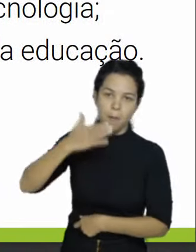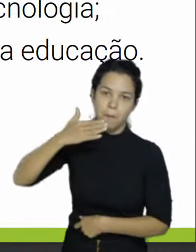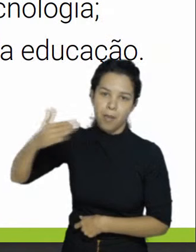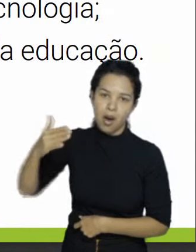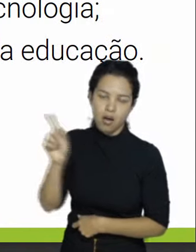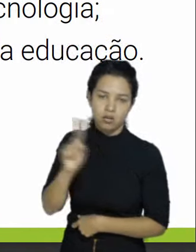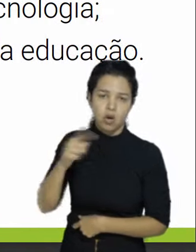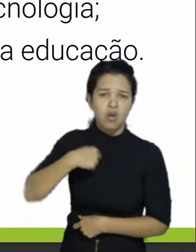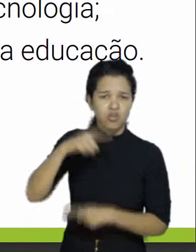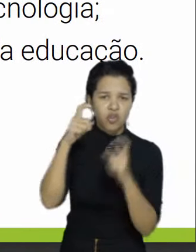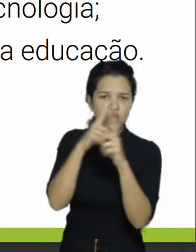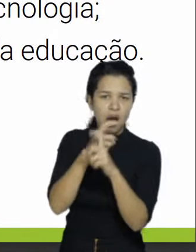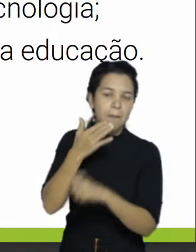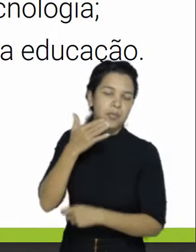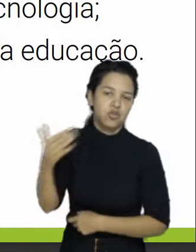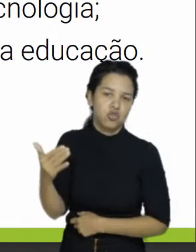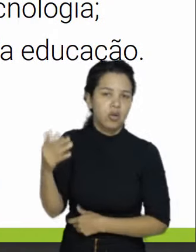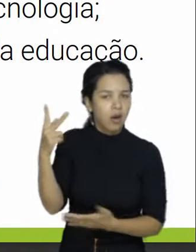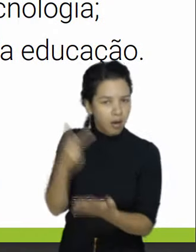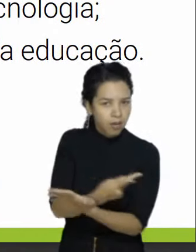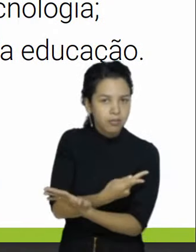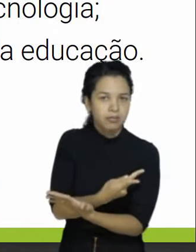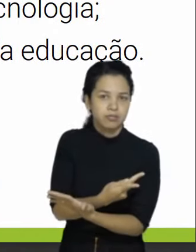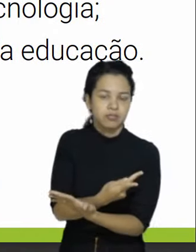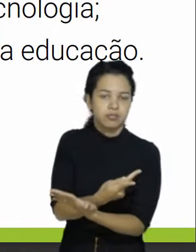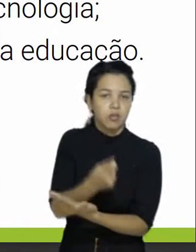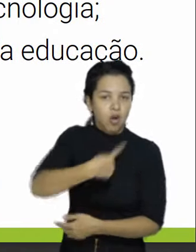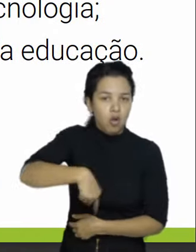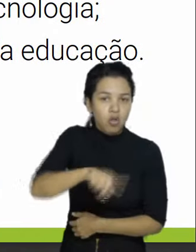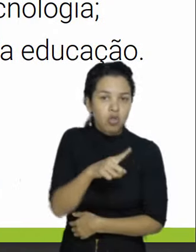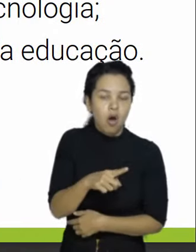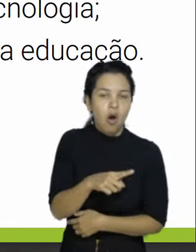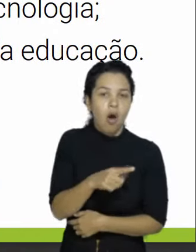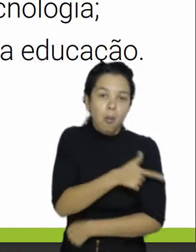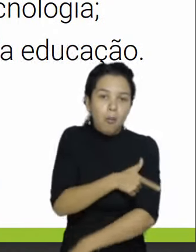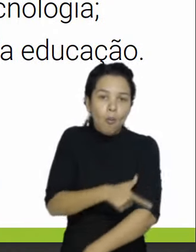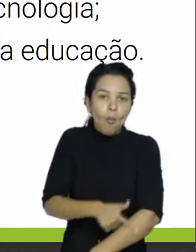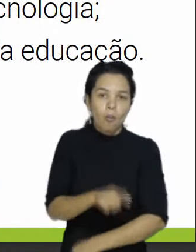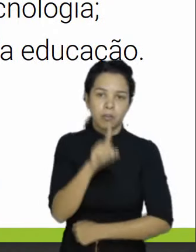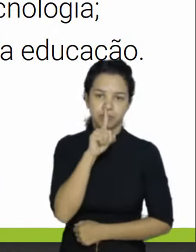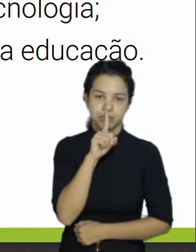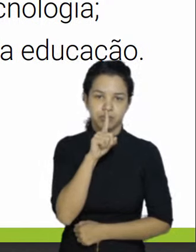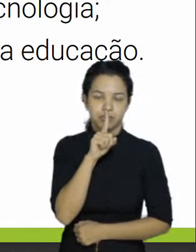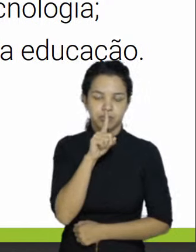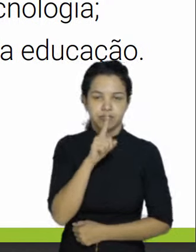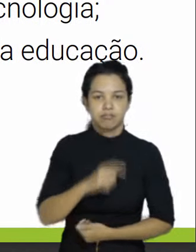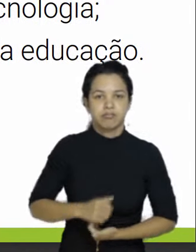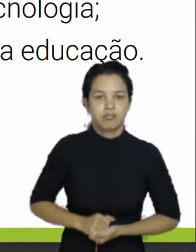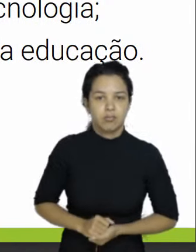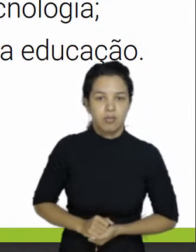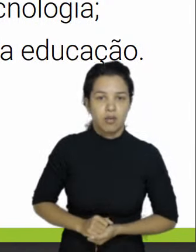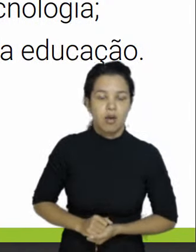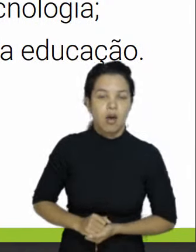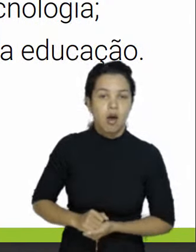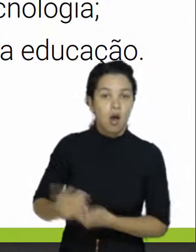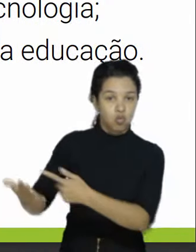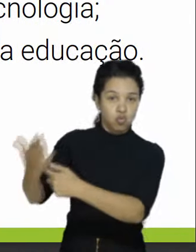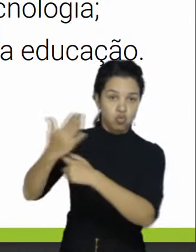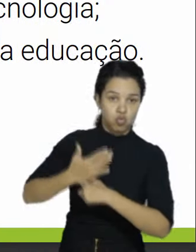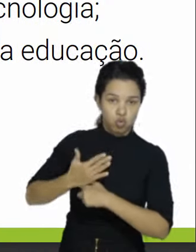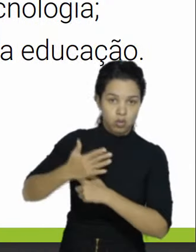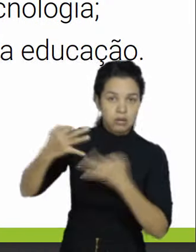de pedir isso tá errado a gente se comporta e não tem o retorno devido não mais